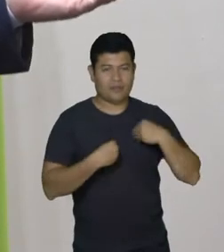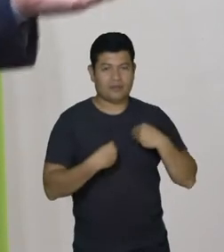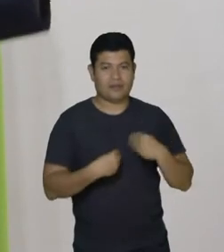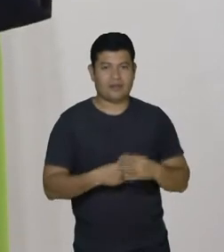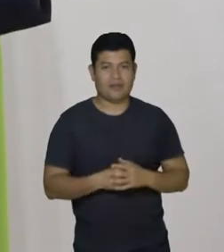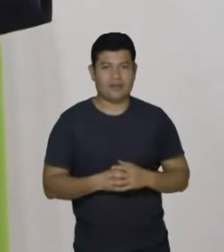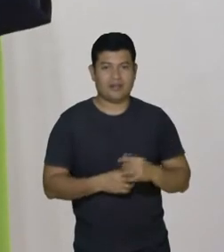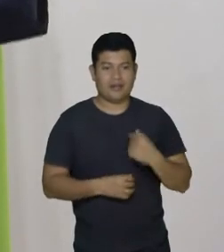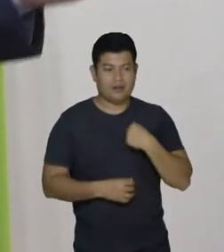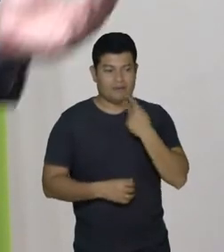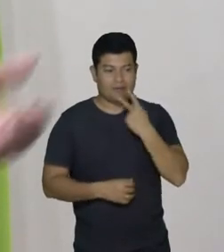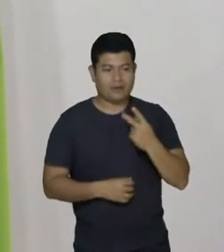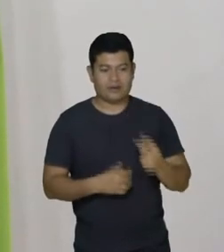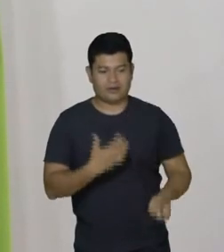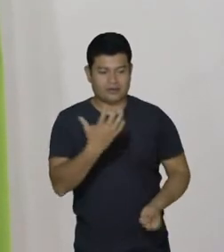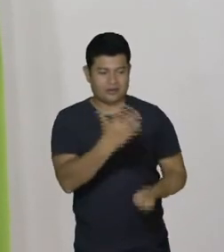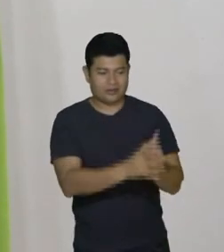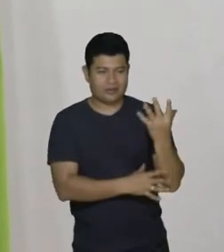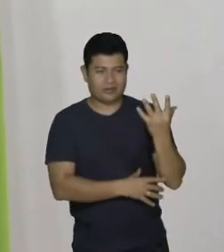criador, deputado,